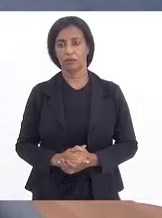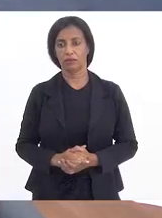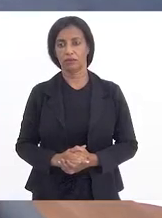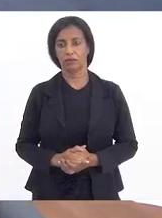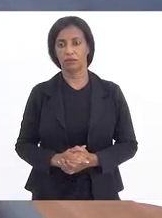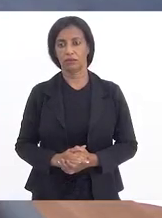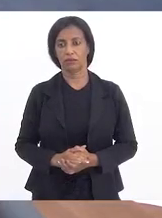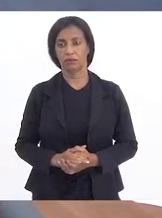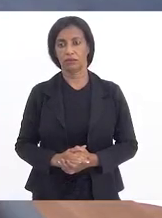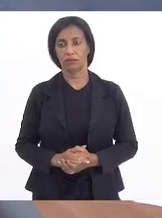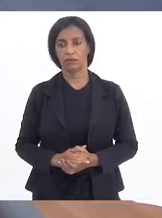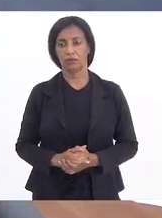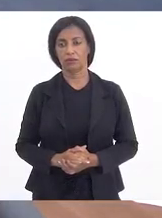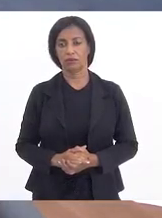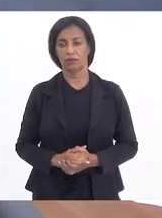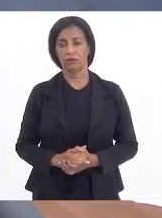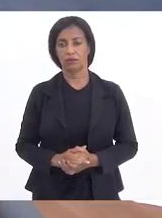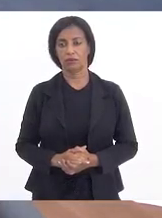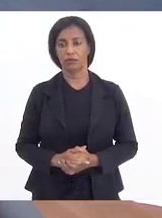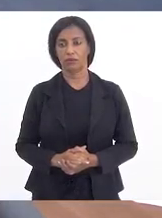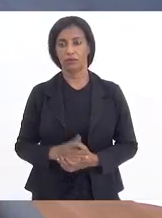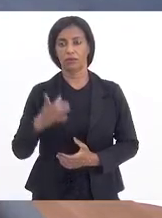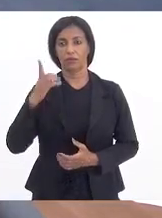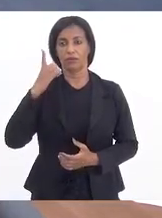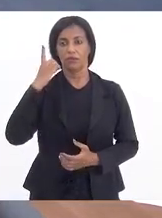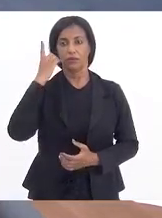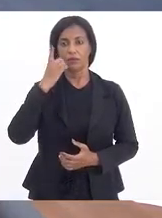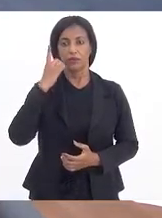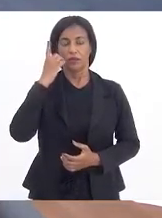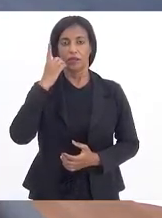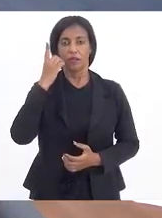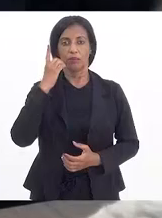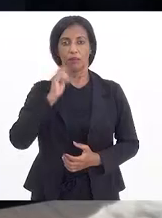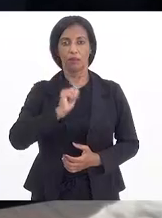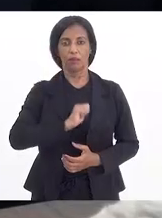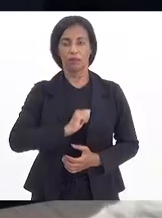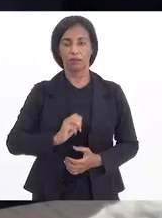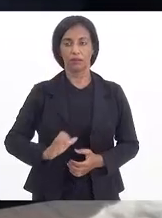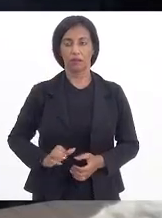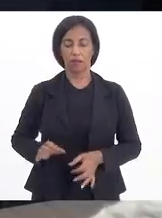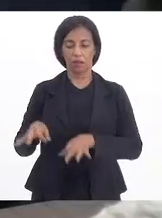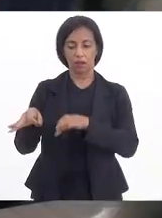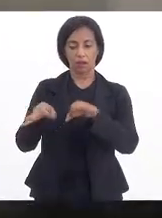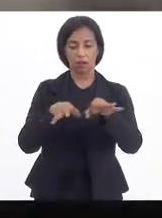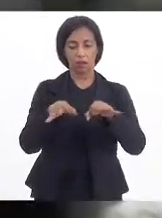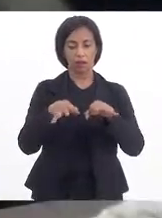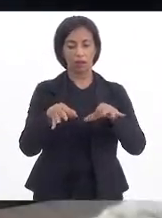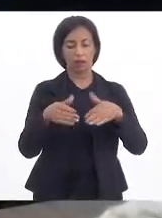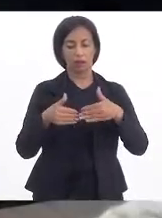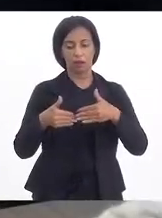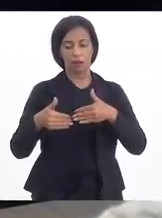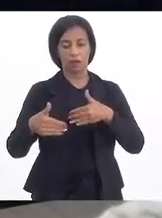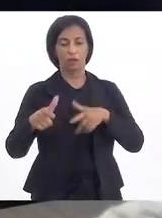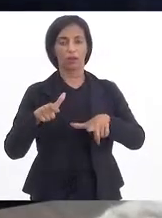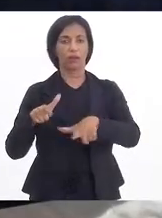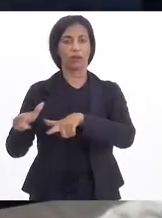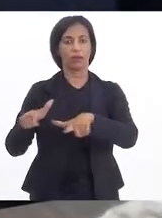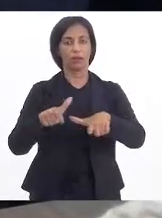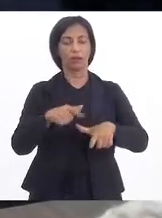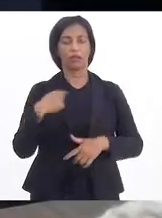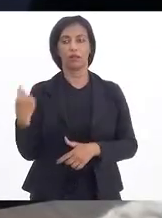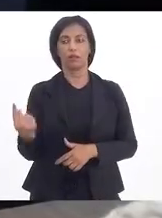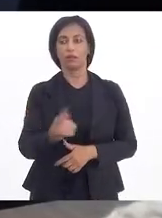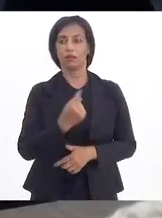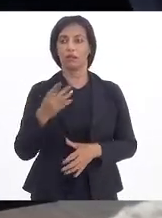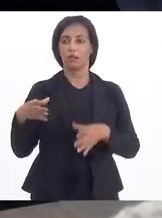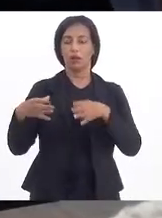o resultado do André Ceciliano é um projeto decorrente do trabalho da